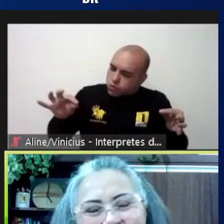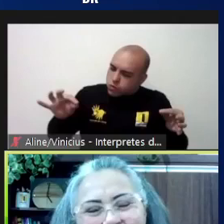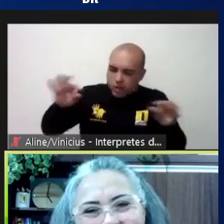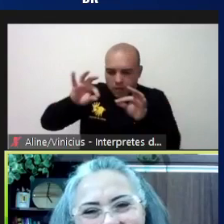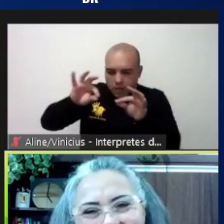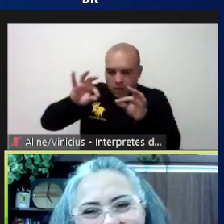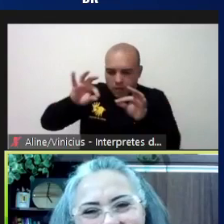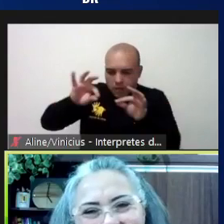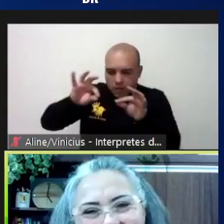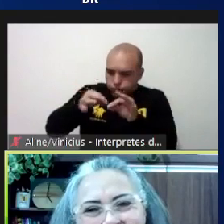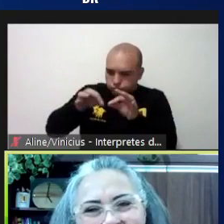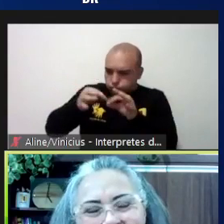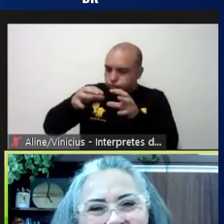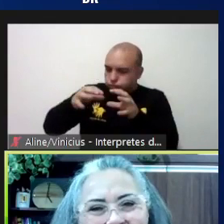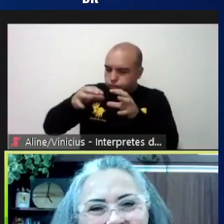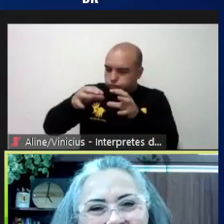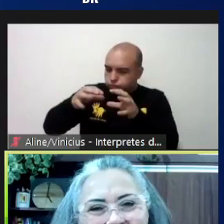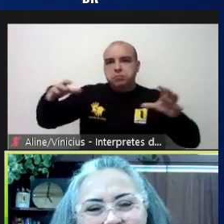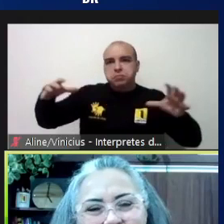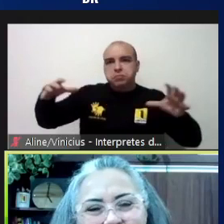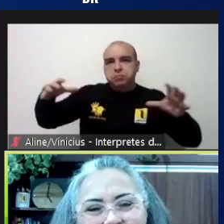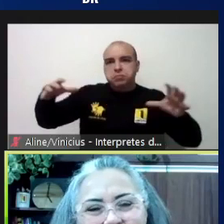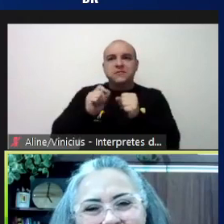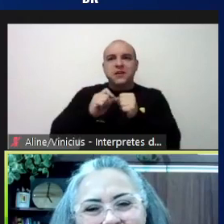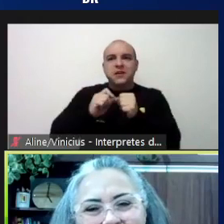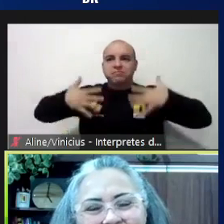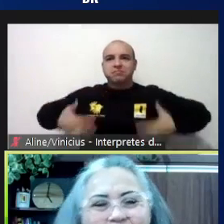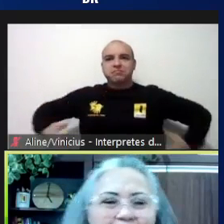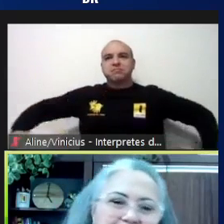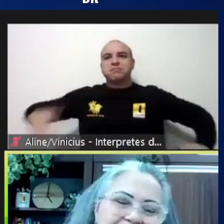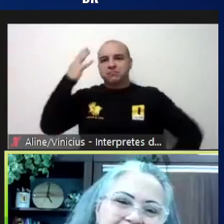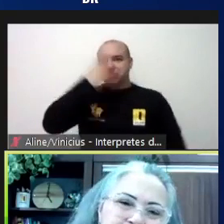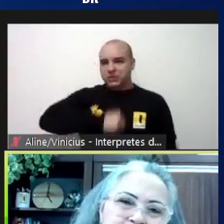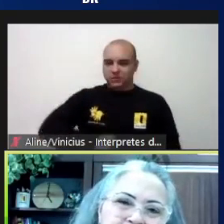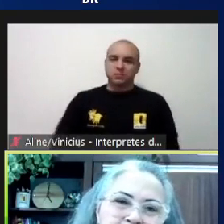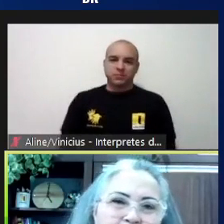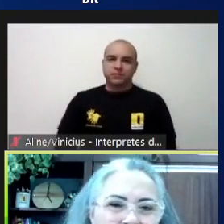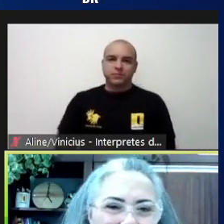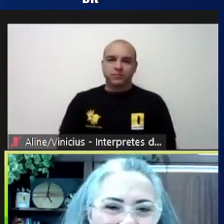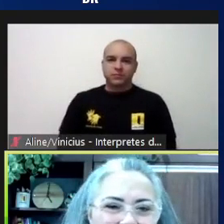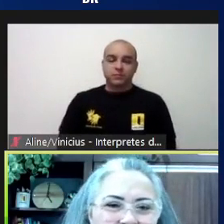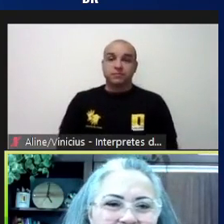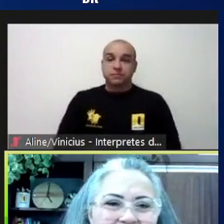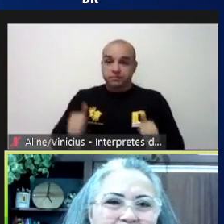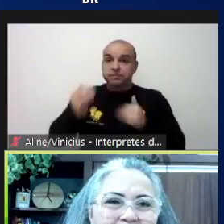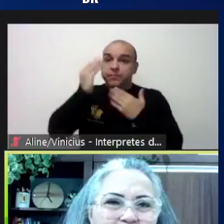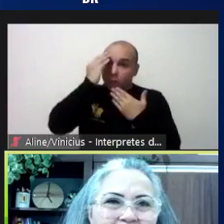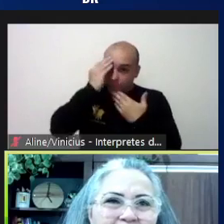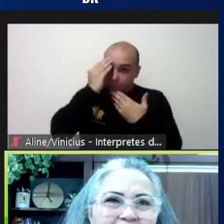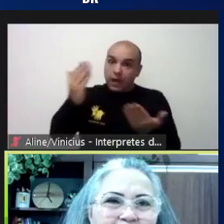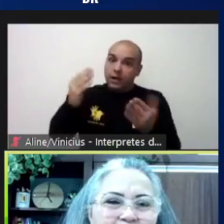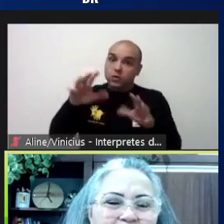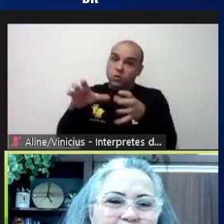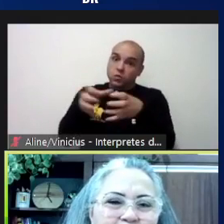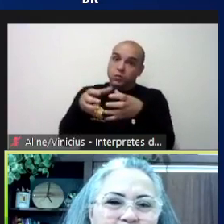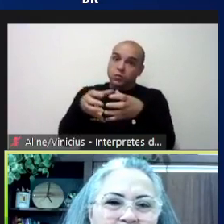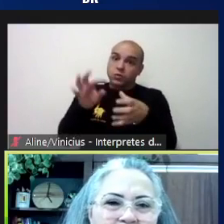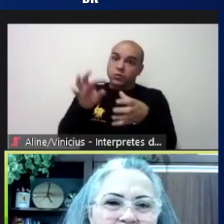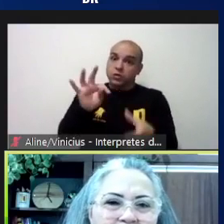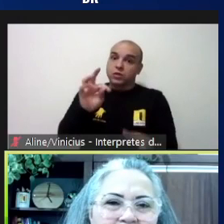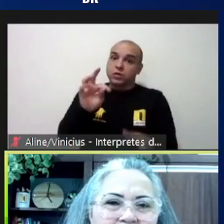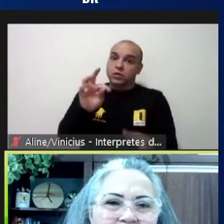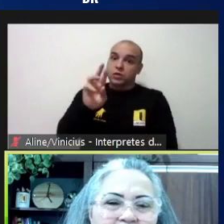muito obrigado, Fátima, Trust, equipe toda, por esse convite. E eu fico à disposição aqui para que a gente possa